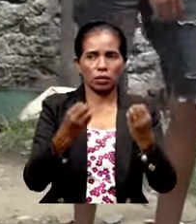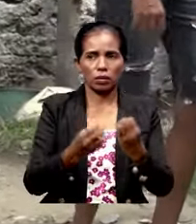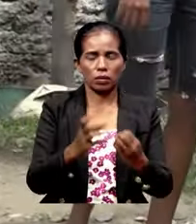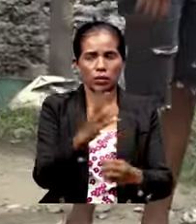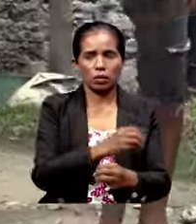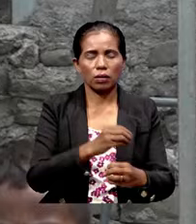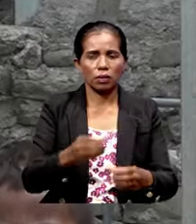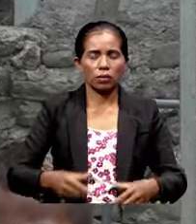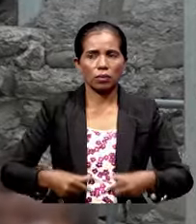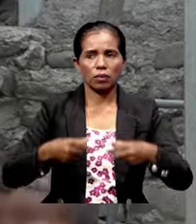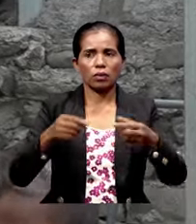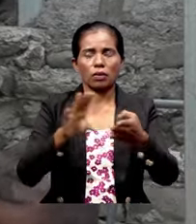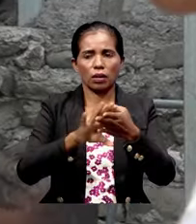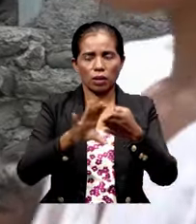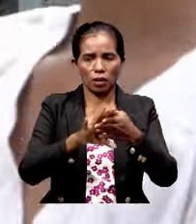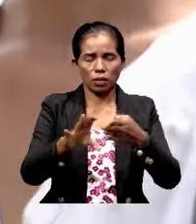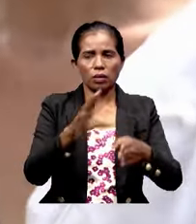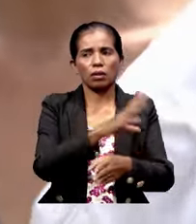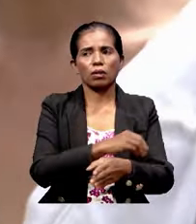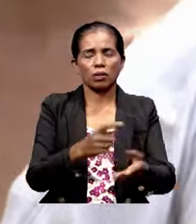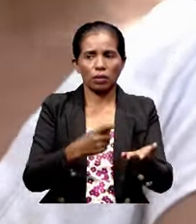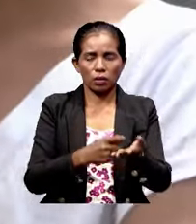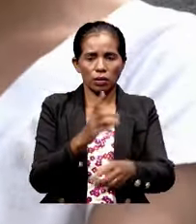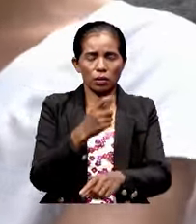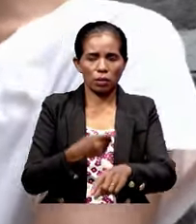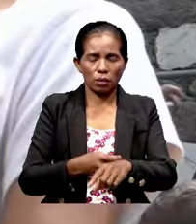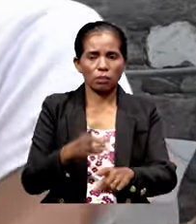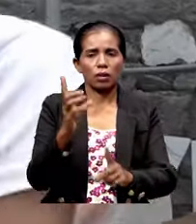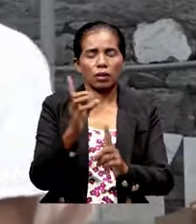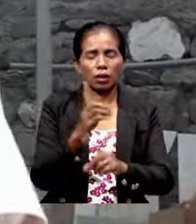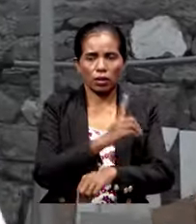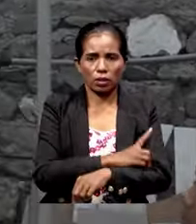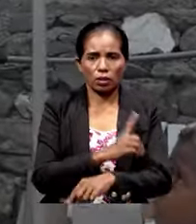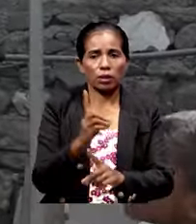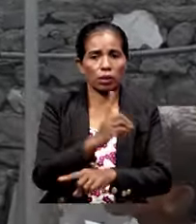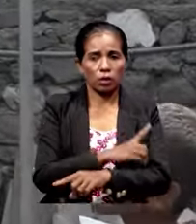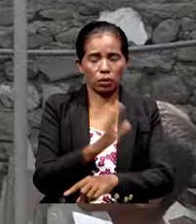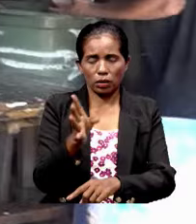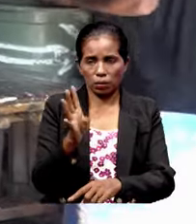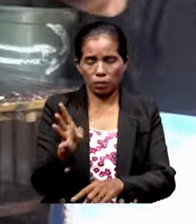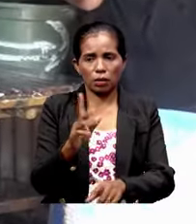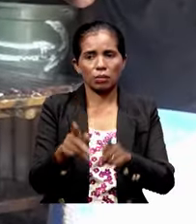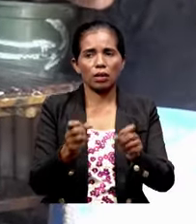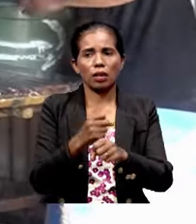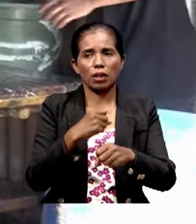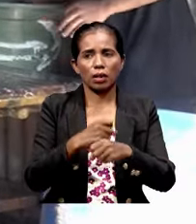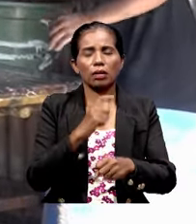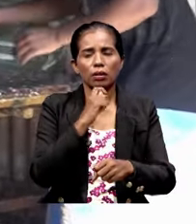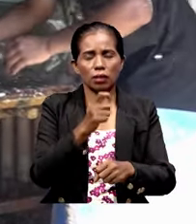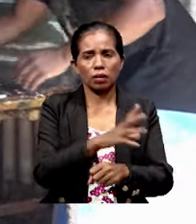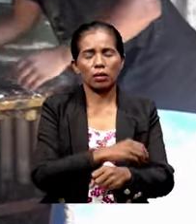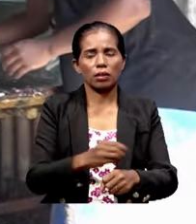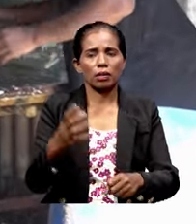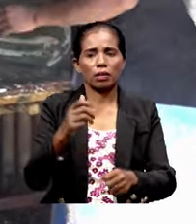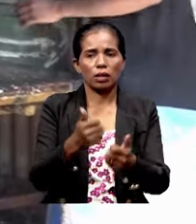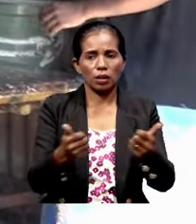urbana, foi uma carta notificação no tempo loron Tolunulu, ba habitante Siranebe, halo produção tahu no tempo e aldeia